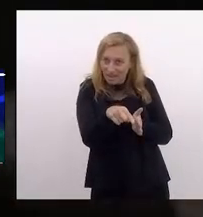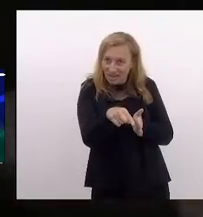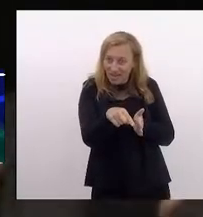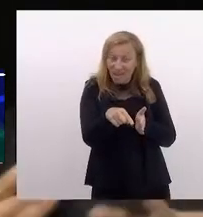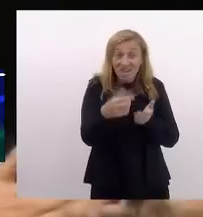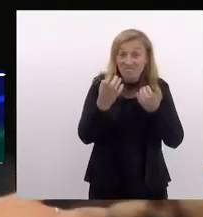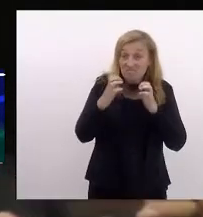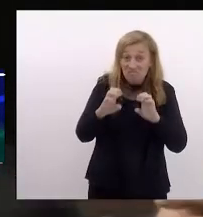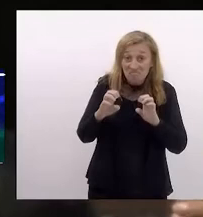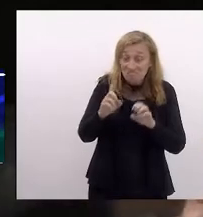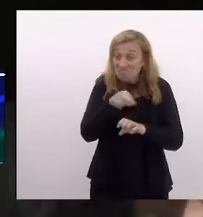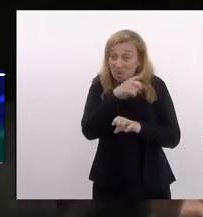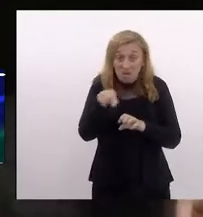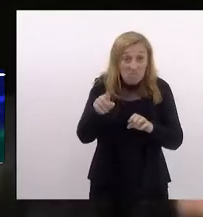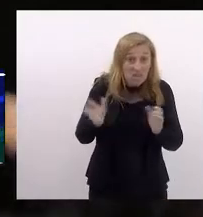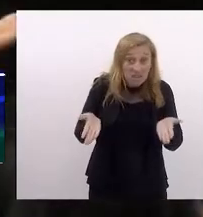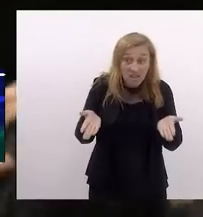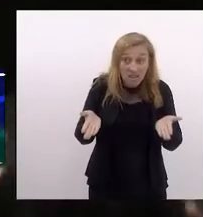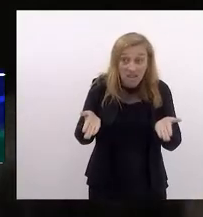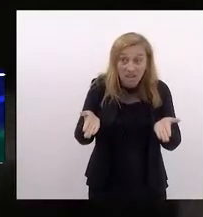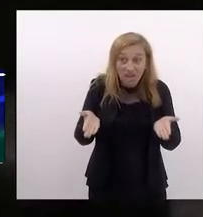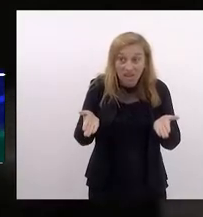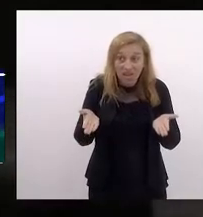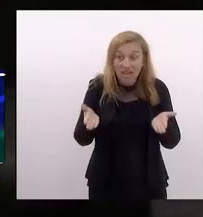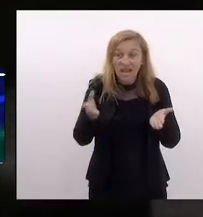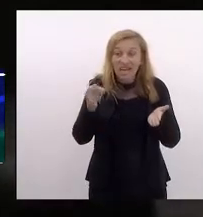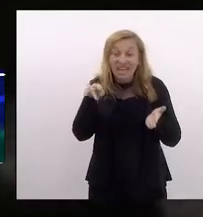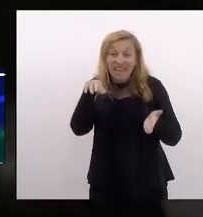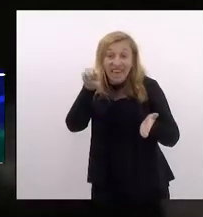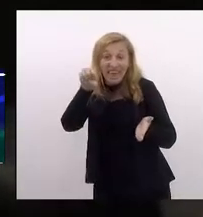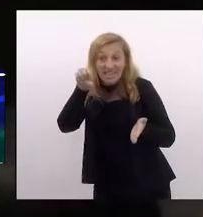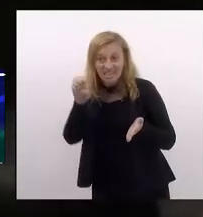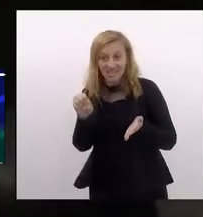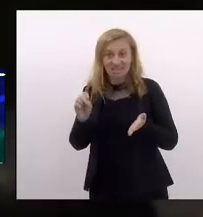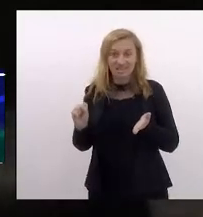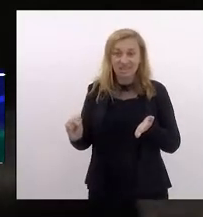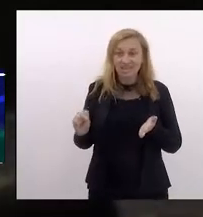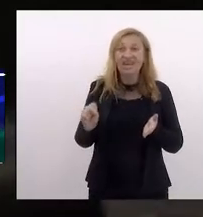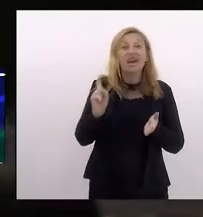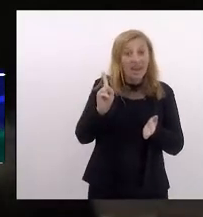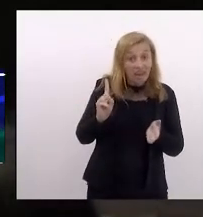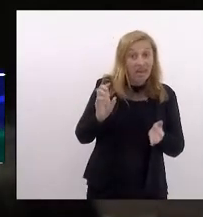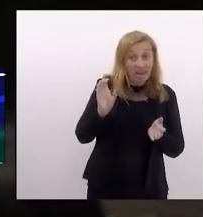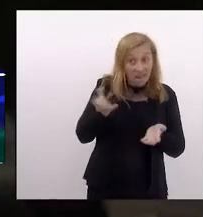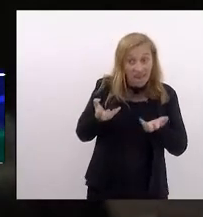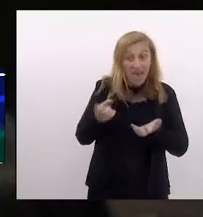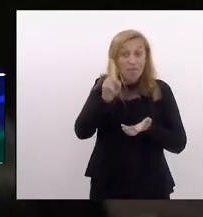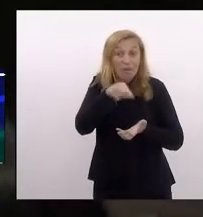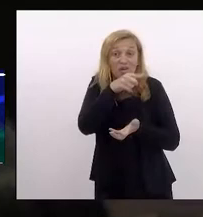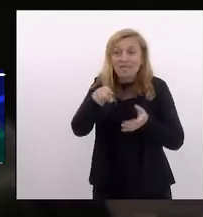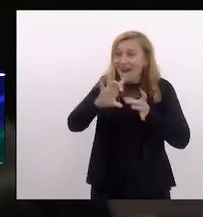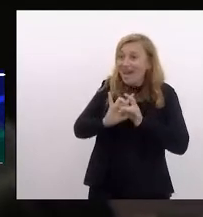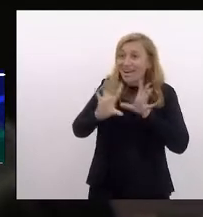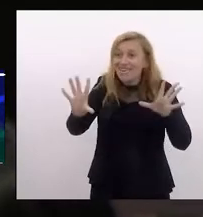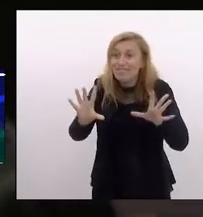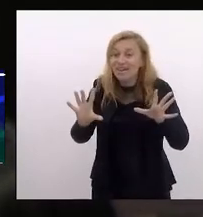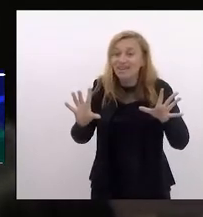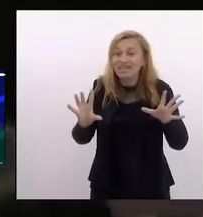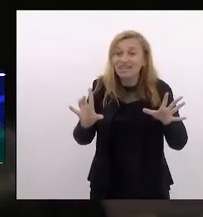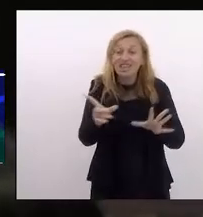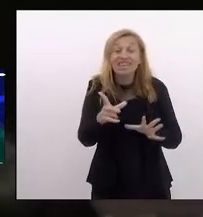evangelização que é Proibir a catequese que é Proibir a liberdade